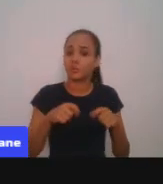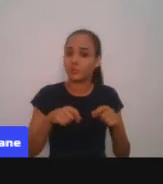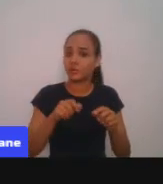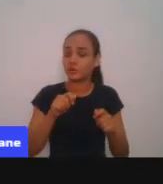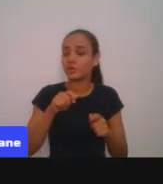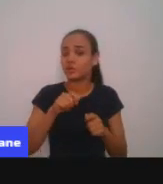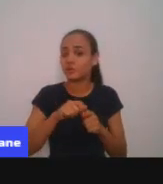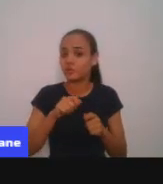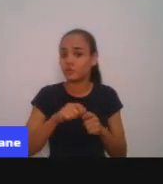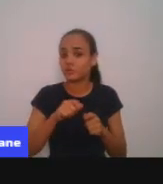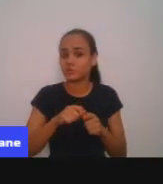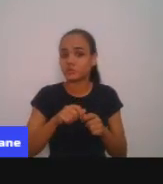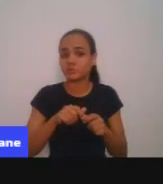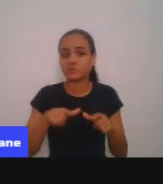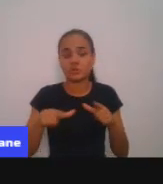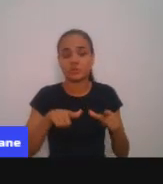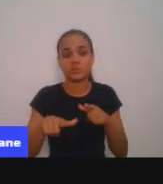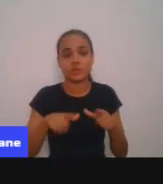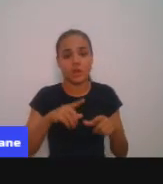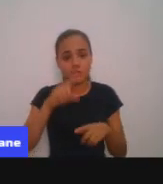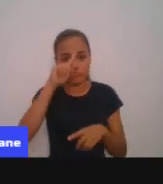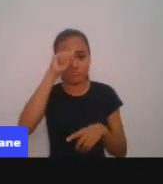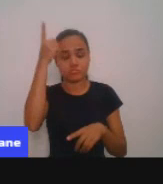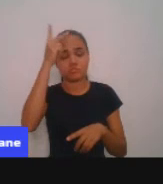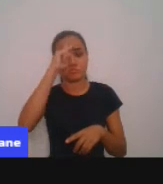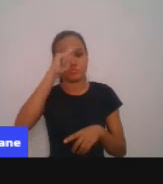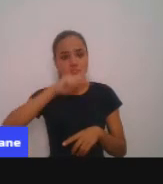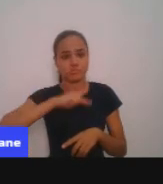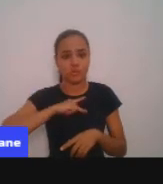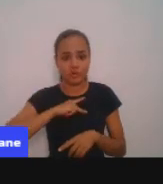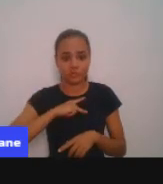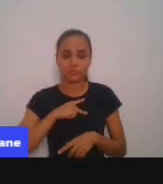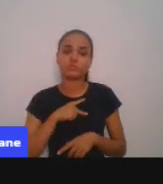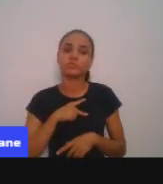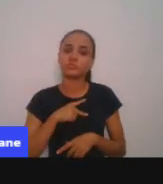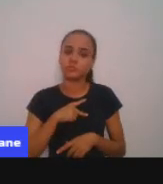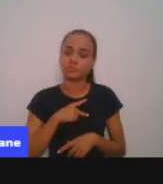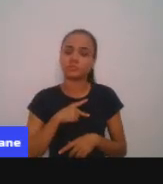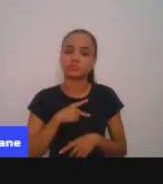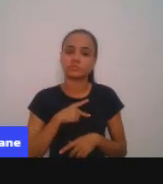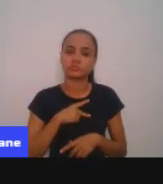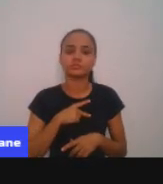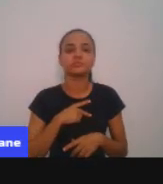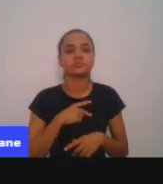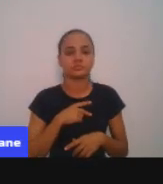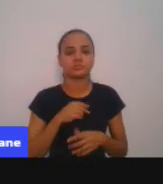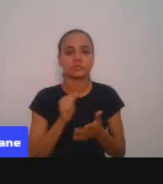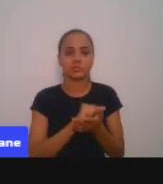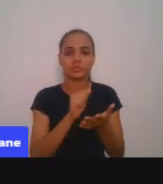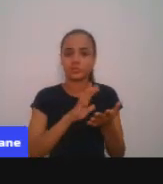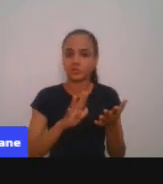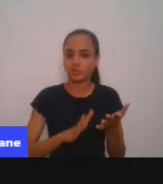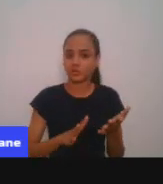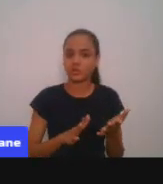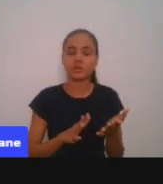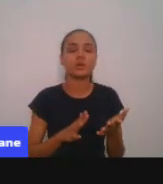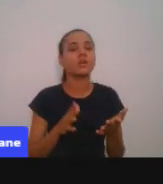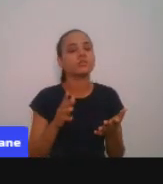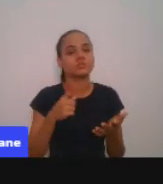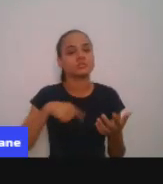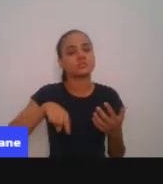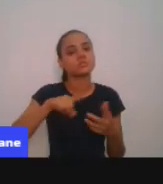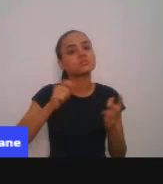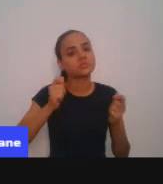São atividades jogáveis que você pode colocar lá no WhatsApp, por exemplo, ou em qualquer